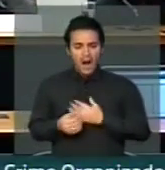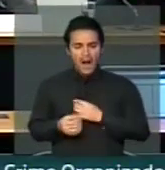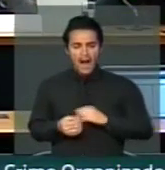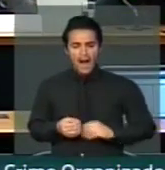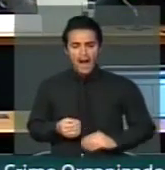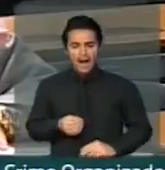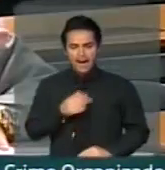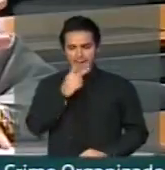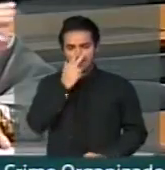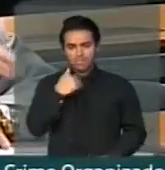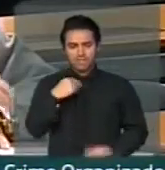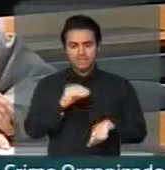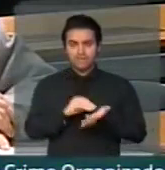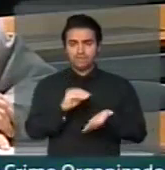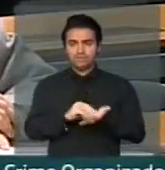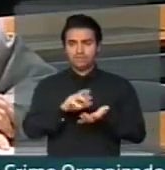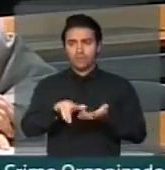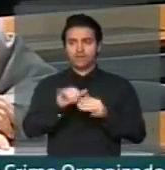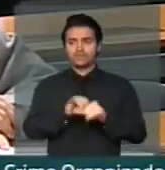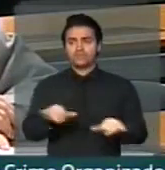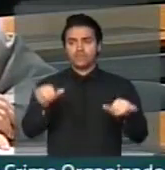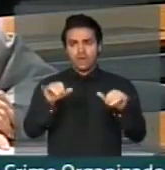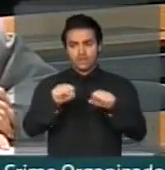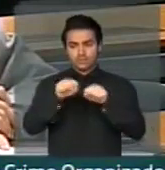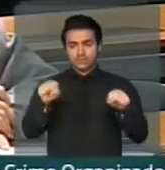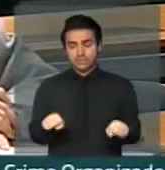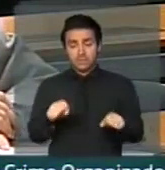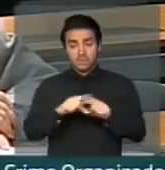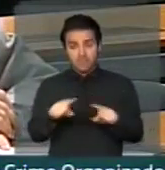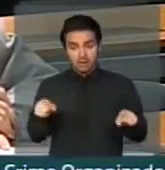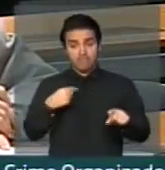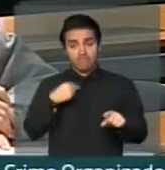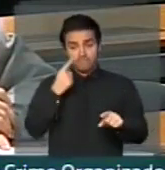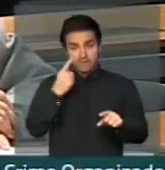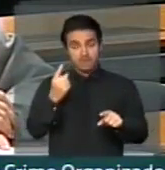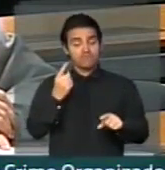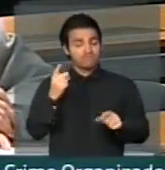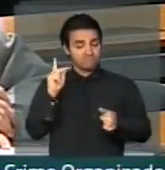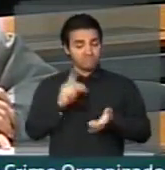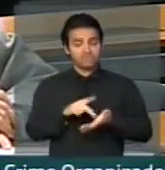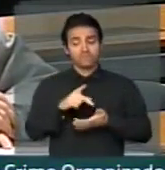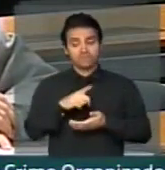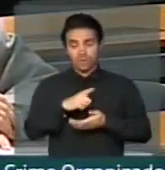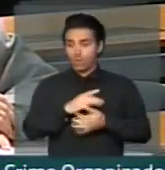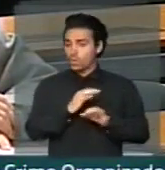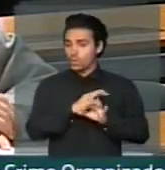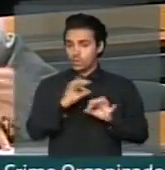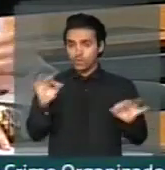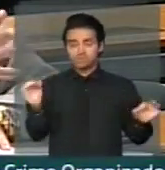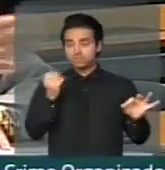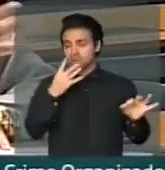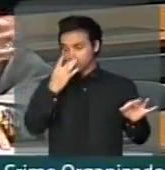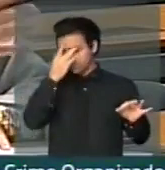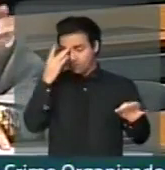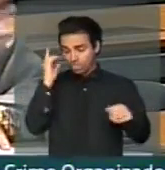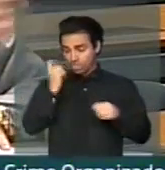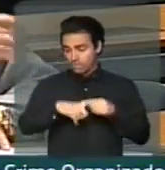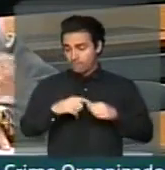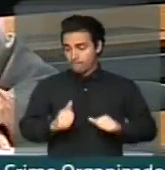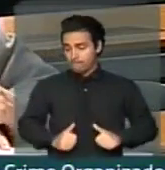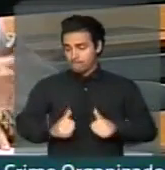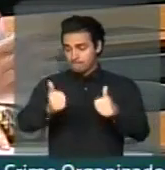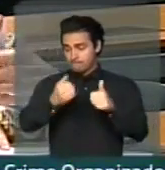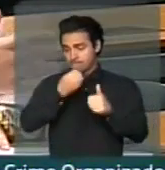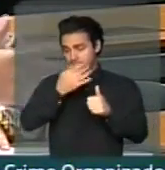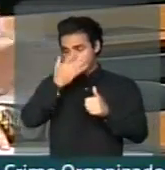Se bem que não é muito divulgado esse sistema Mas eu vi que ali nós temos um bons exemplos de recuperação você falou muito aqui do